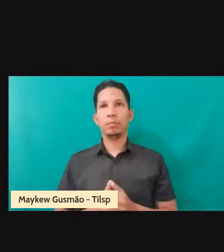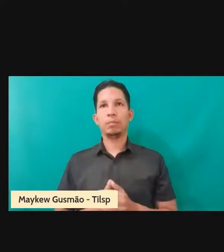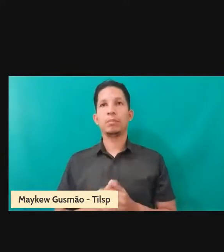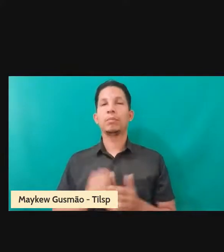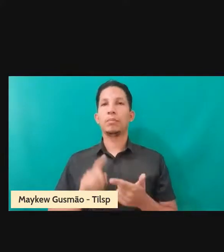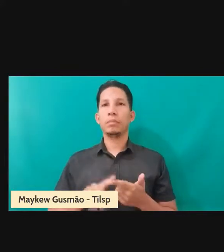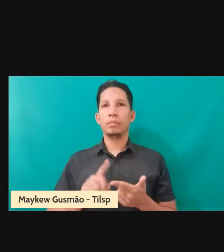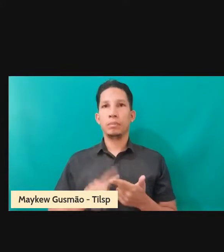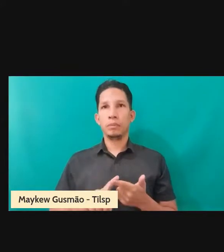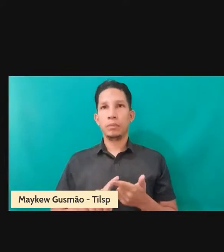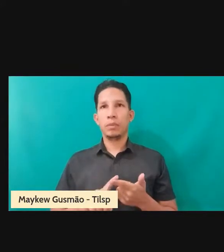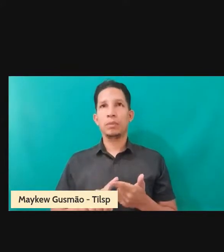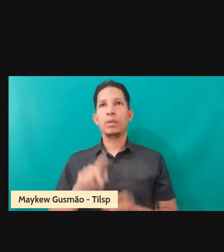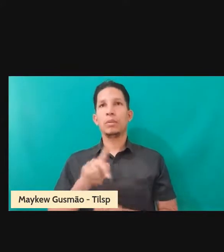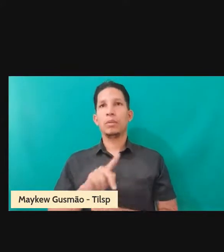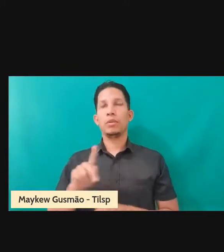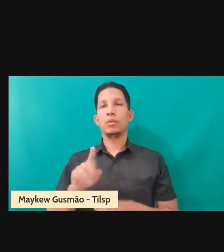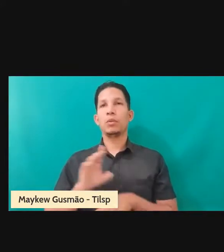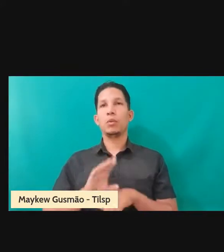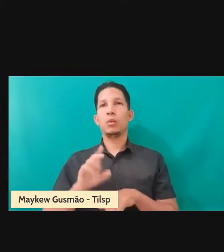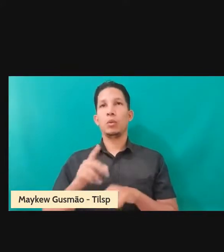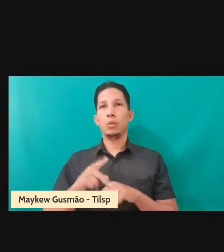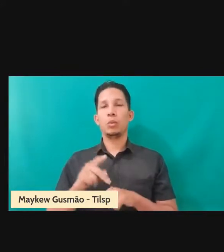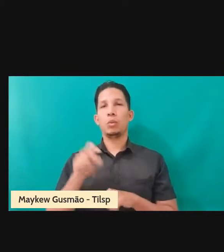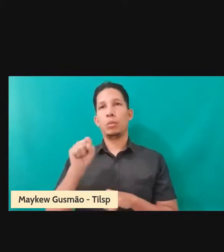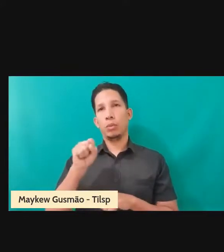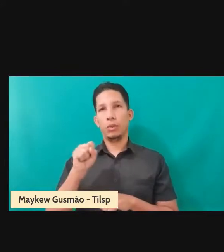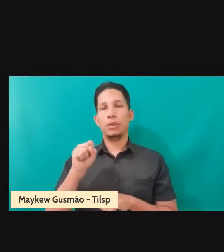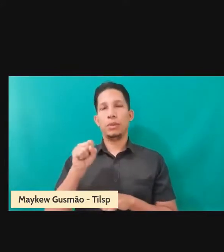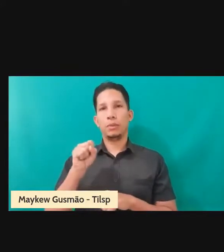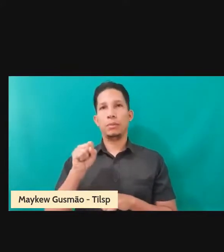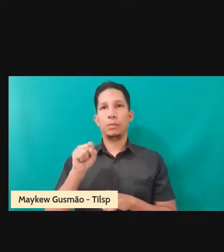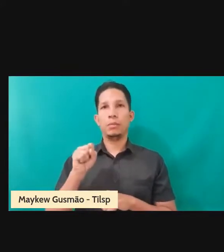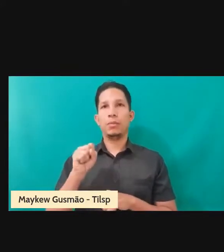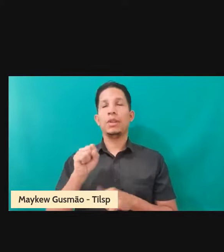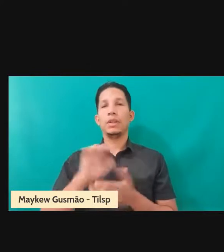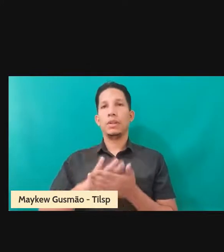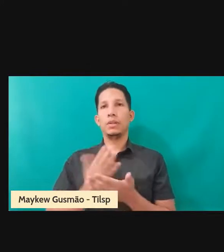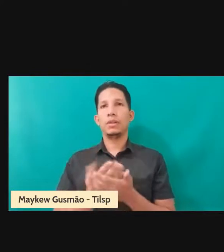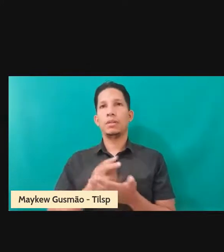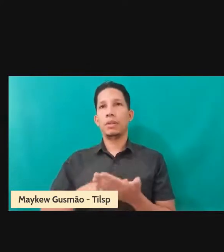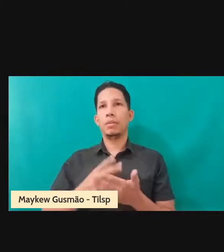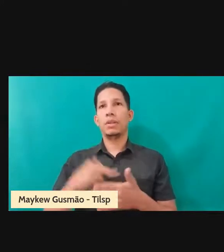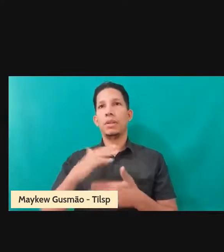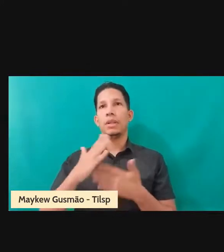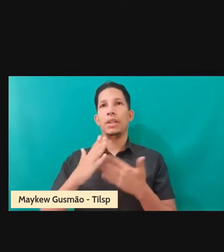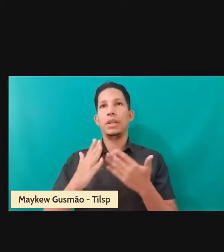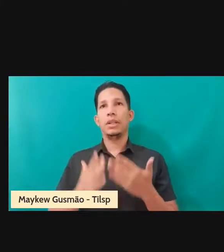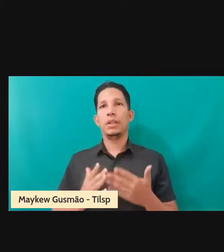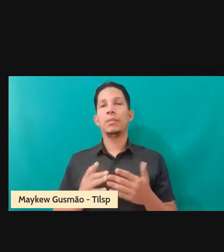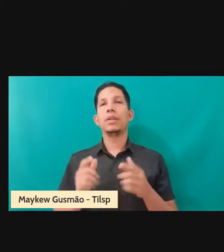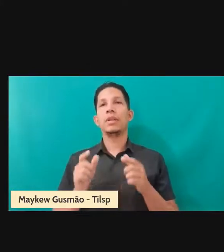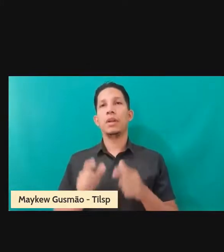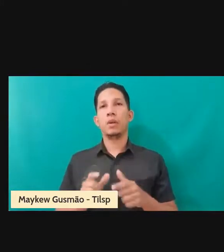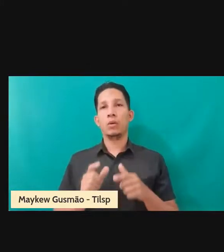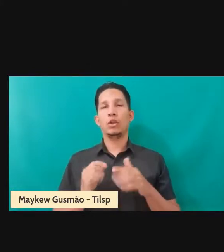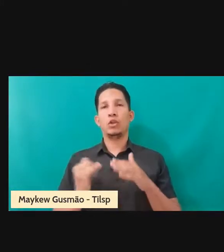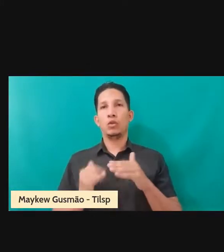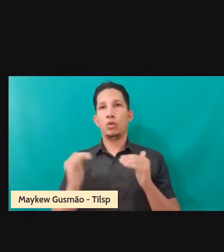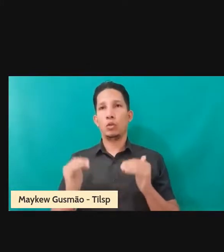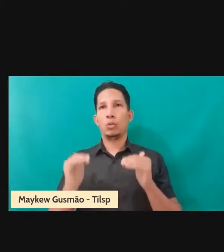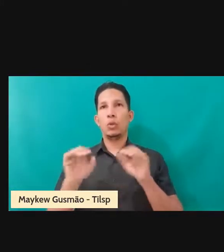no curso de pós-graduação em Tradução e Interpretação de Libras, Português, no Instituto Superior de Educação de São